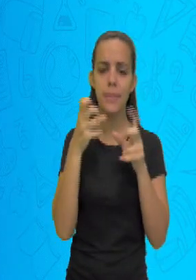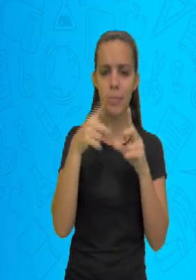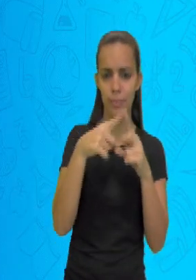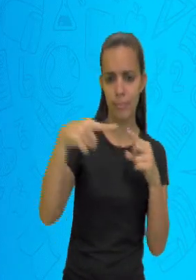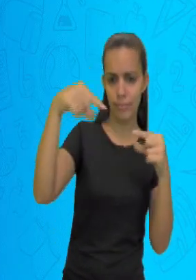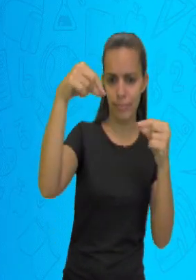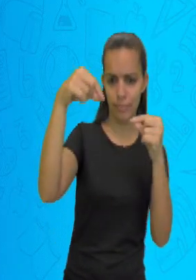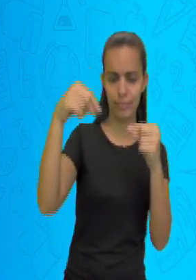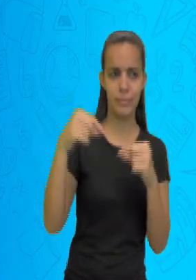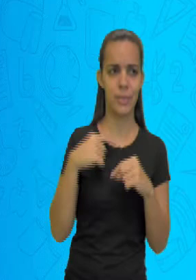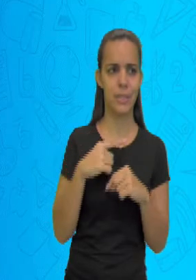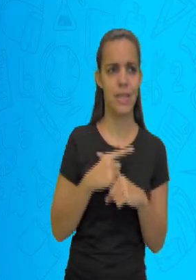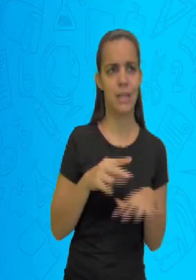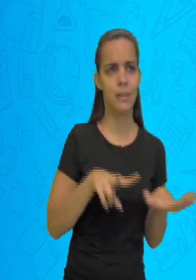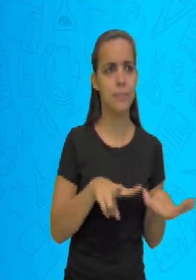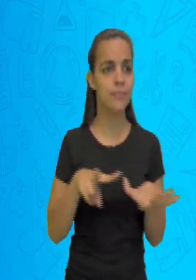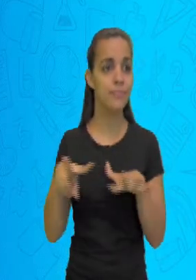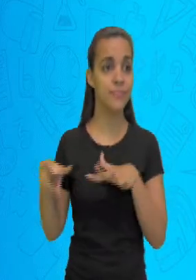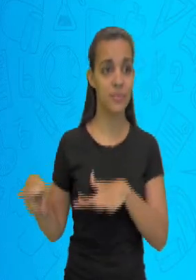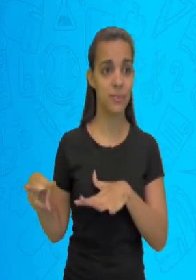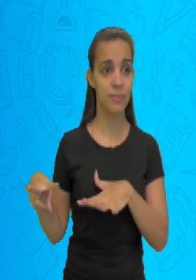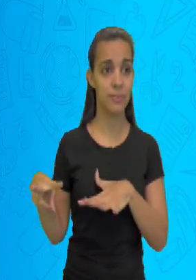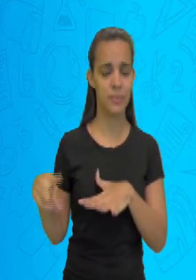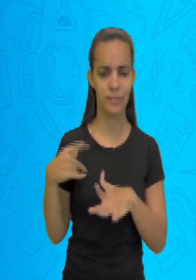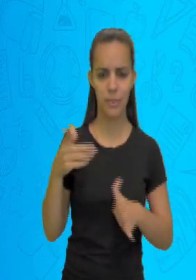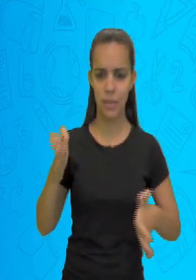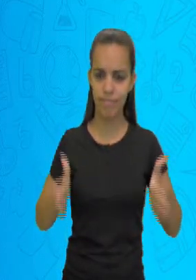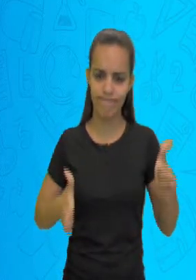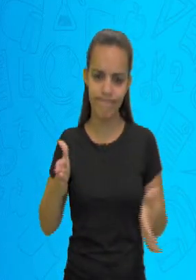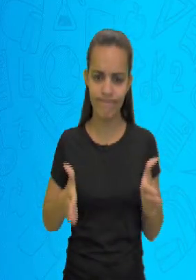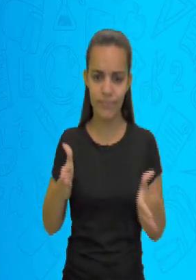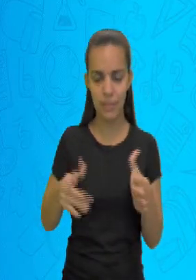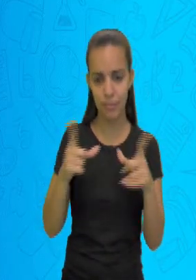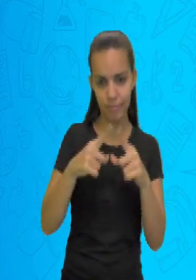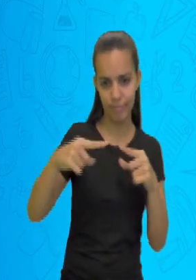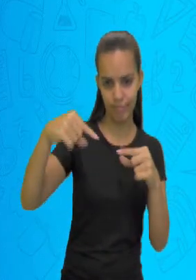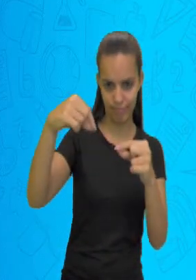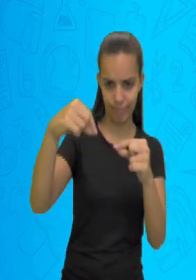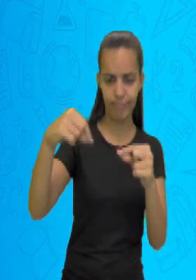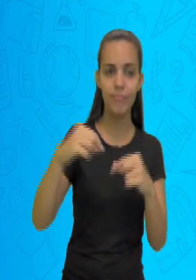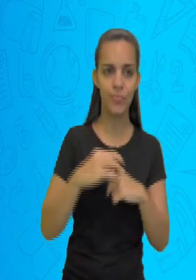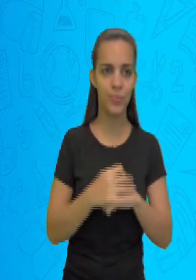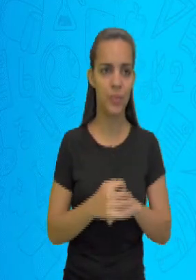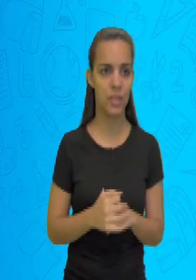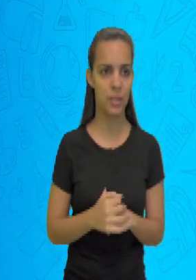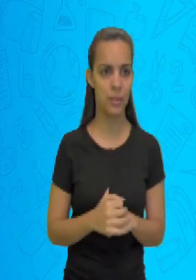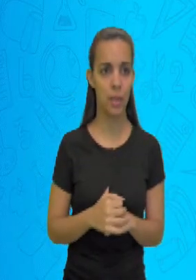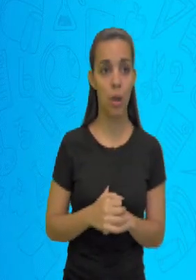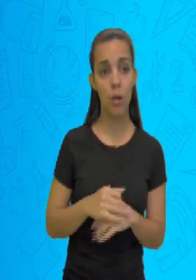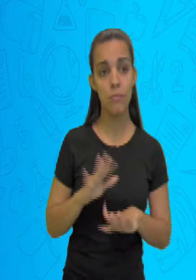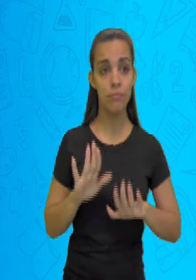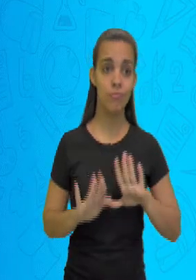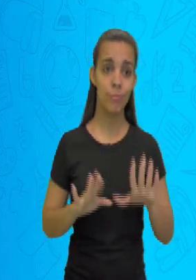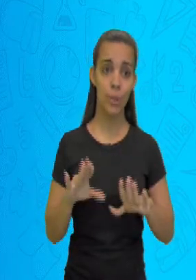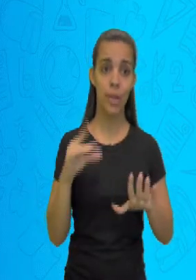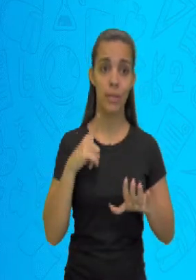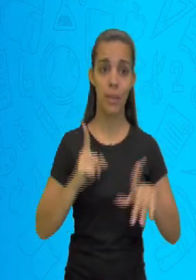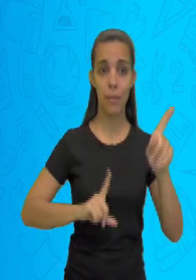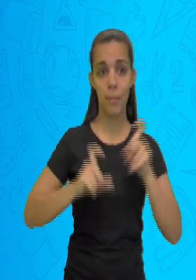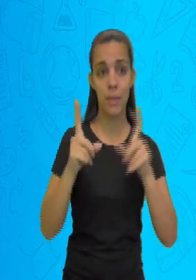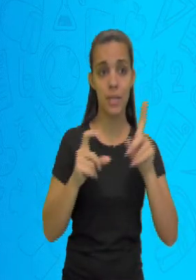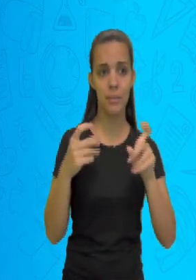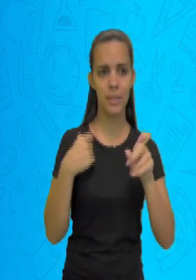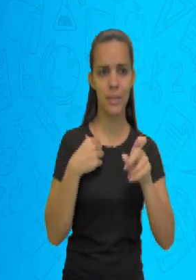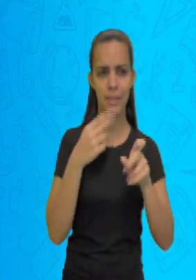Então, uma semana é a duração de uma fase da Lua. Então, porém, a origem da expressão é